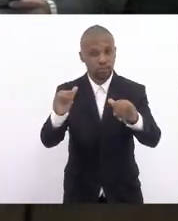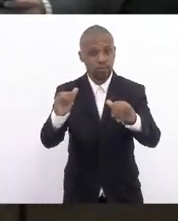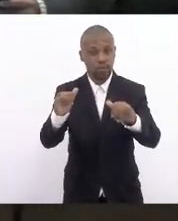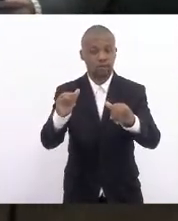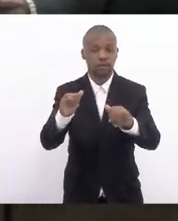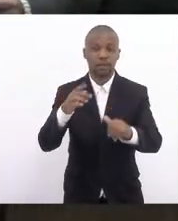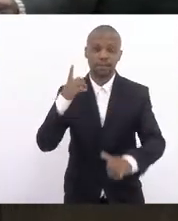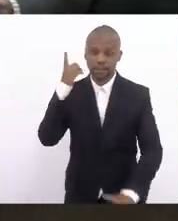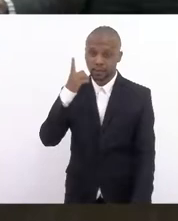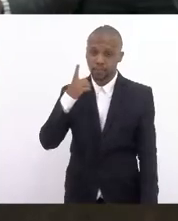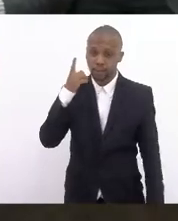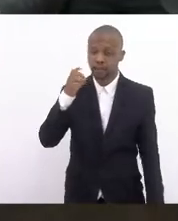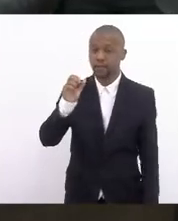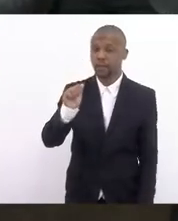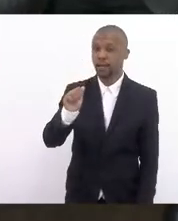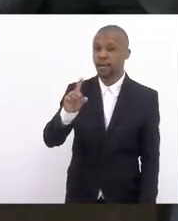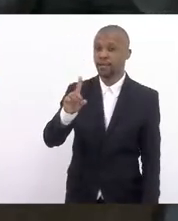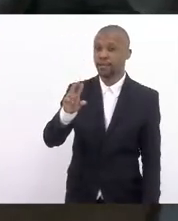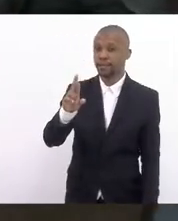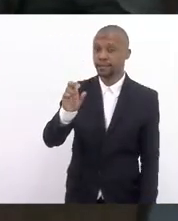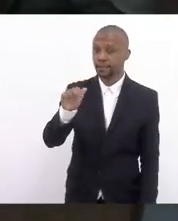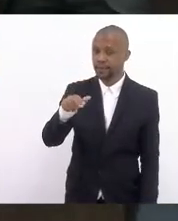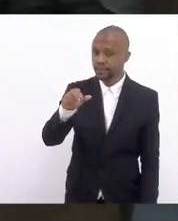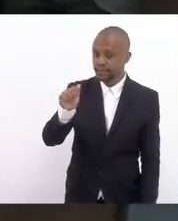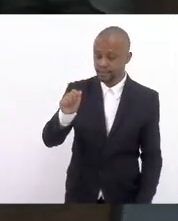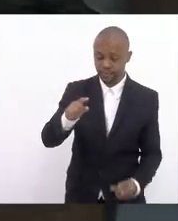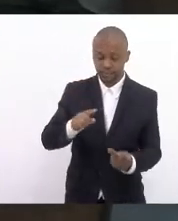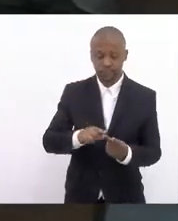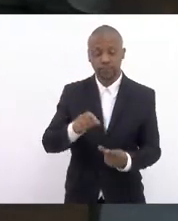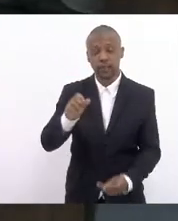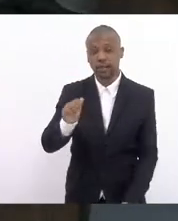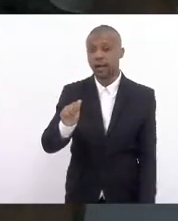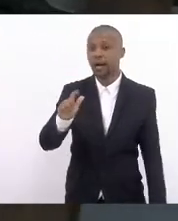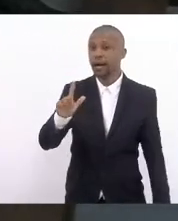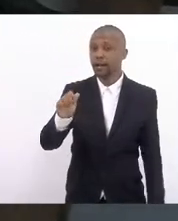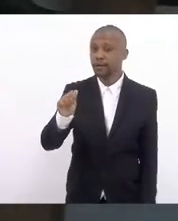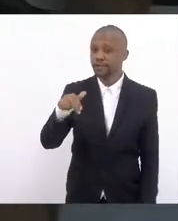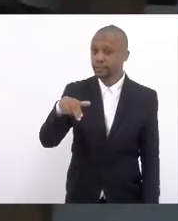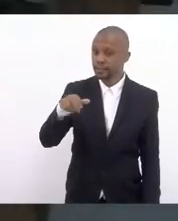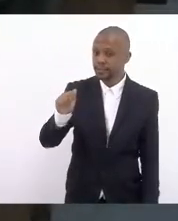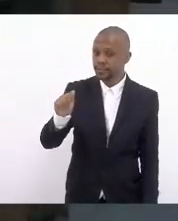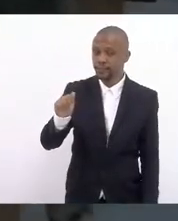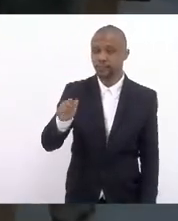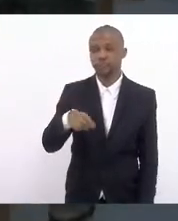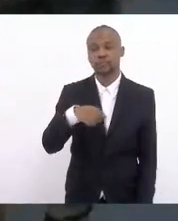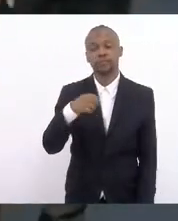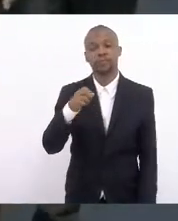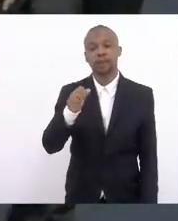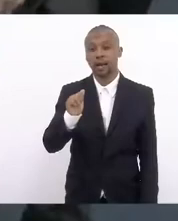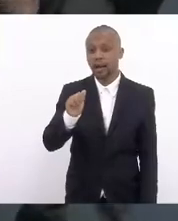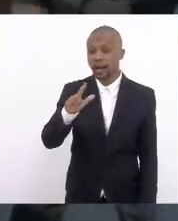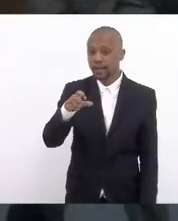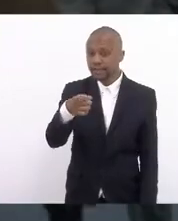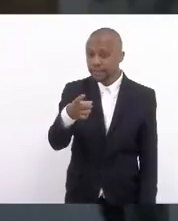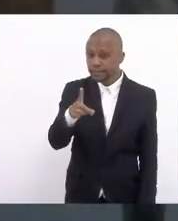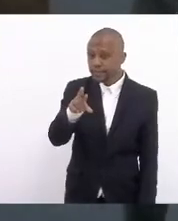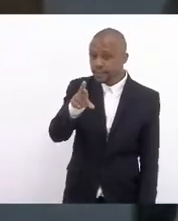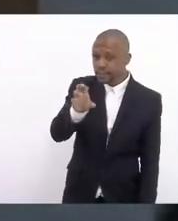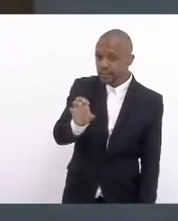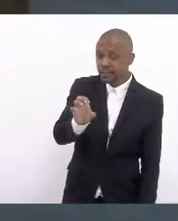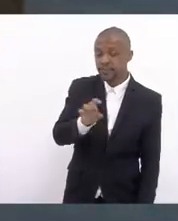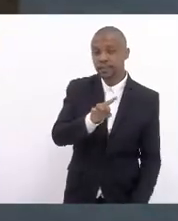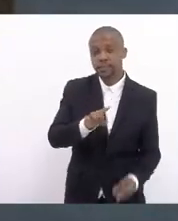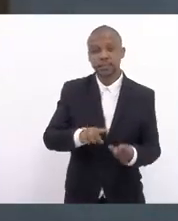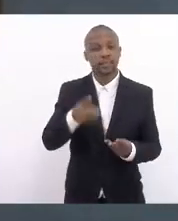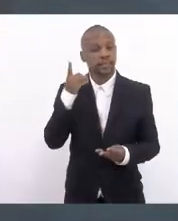Deputada Adriana Baltazar. Deputada Alana Passos. Deputado Alexandre Freitas.